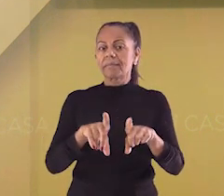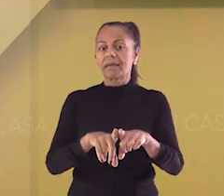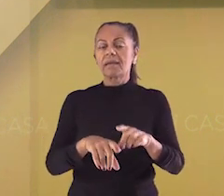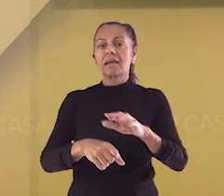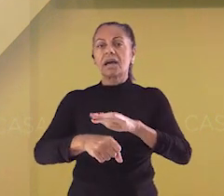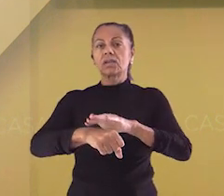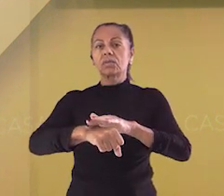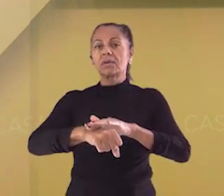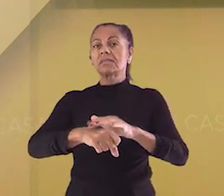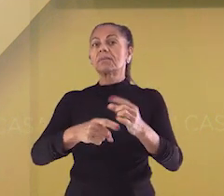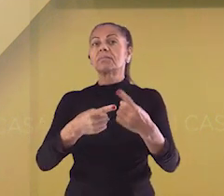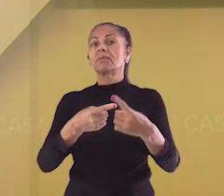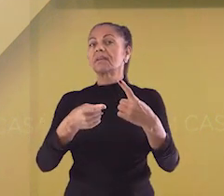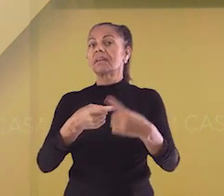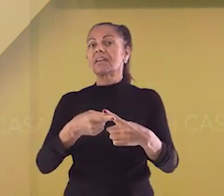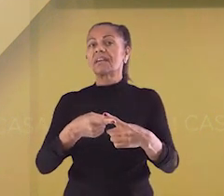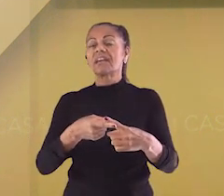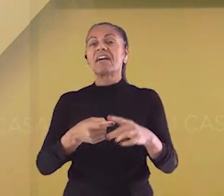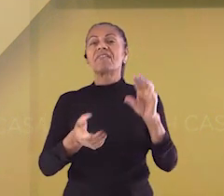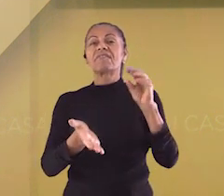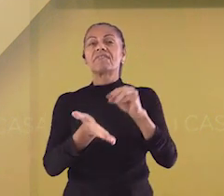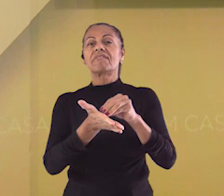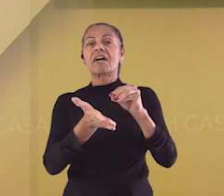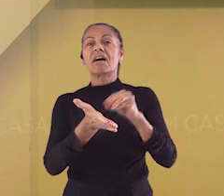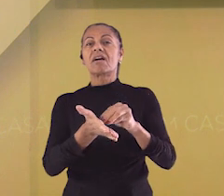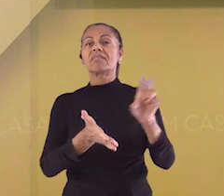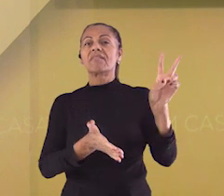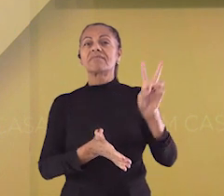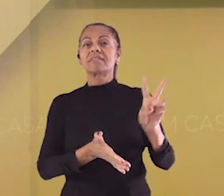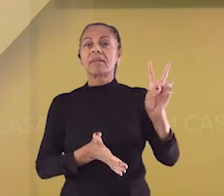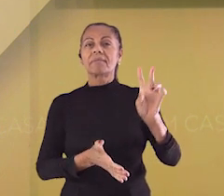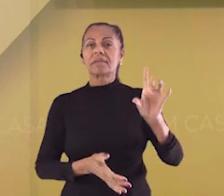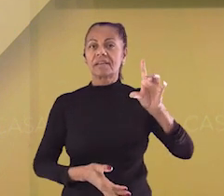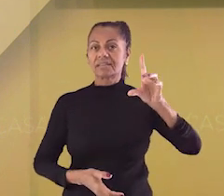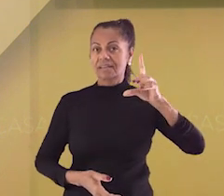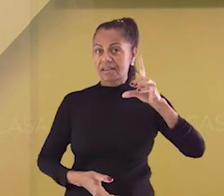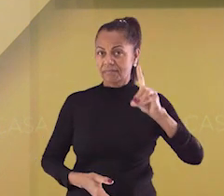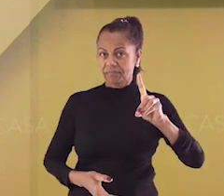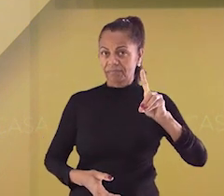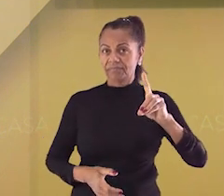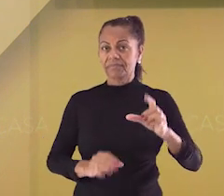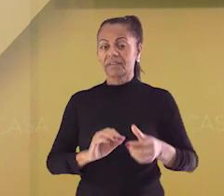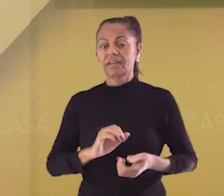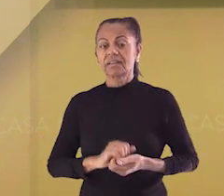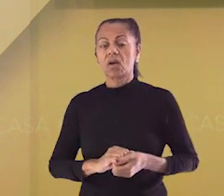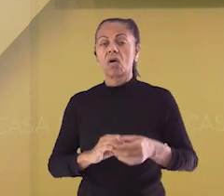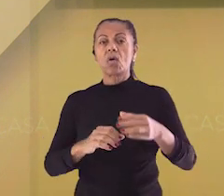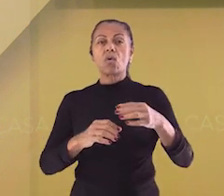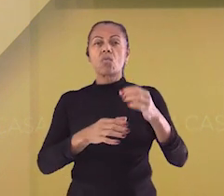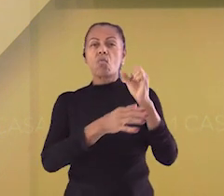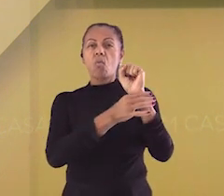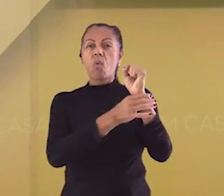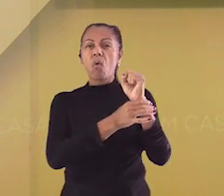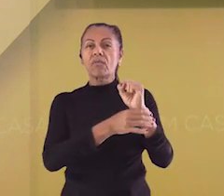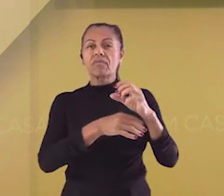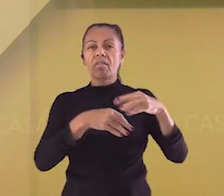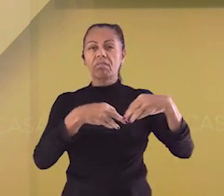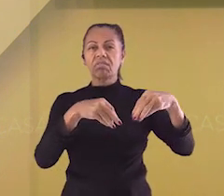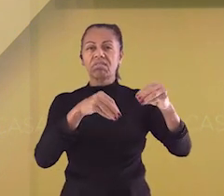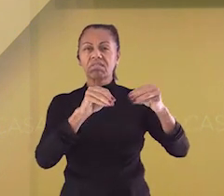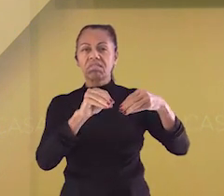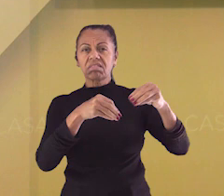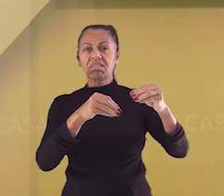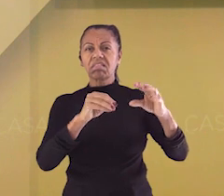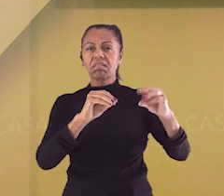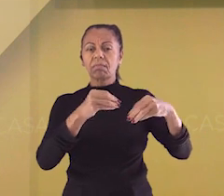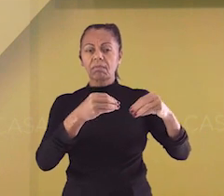osteomalácia, mas por motivos diferentes. Nesse caso, a doença é causada pela falta de vitamina D, mas o efeito é o mesmo,